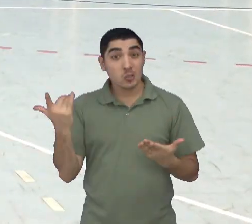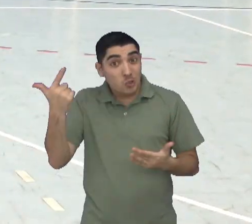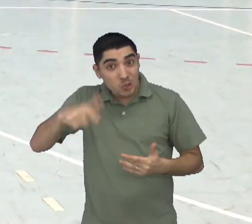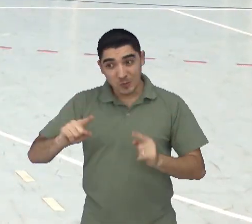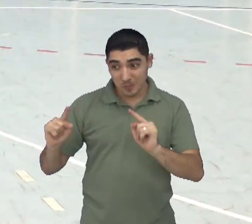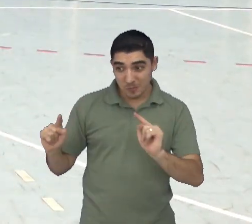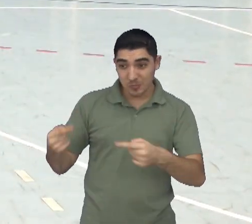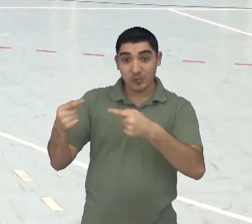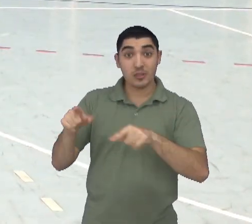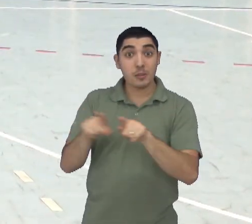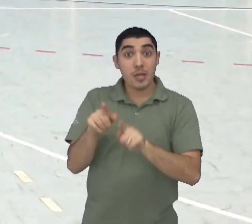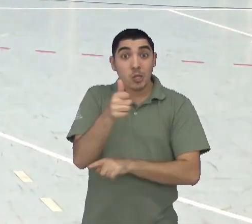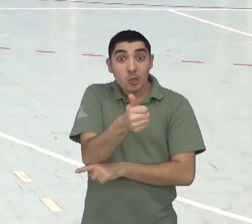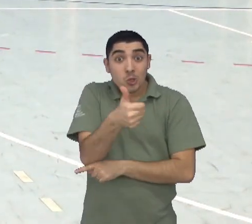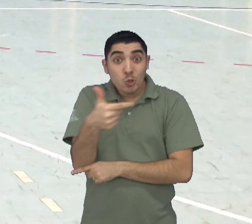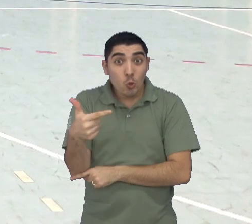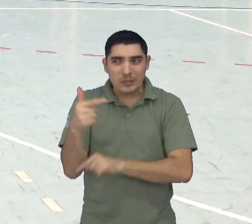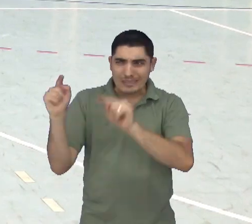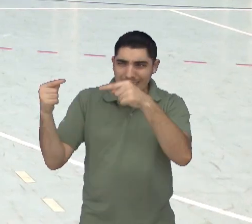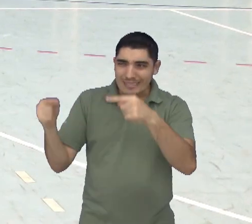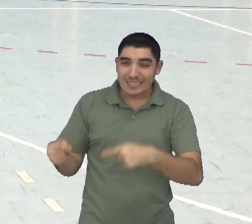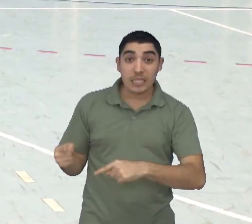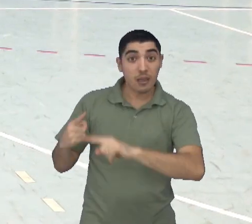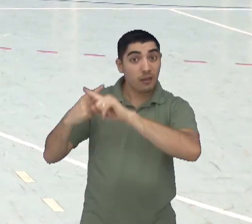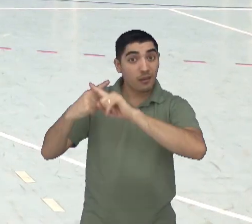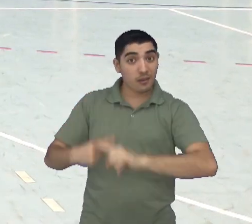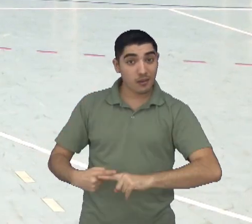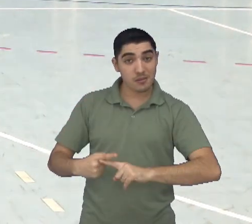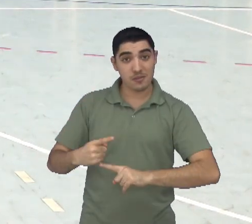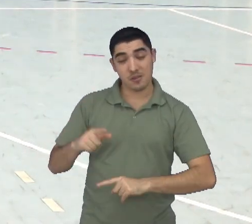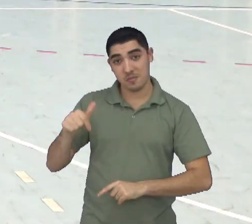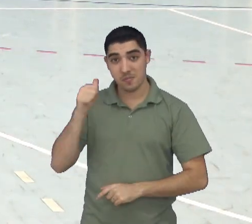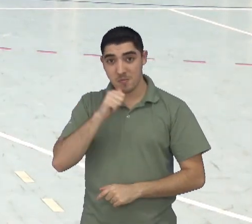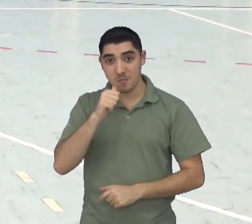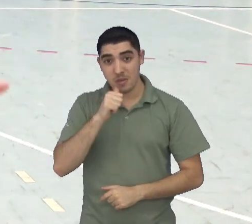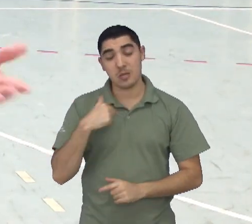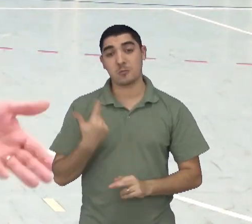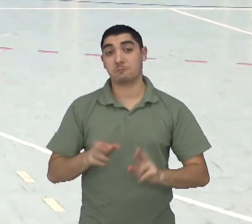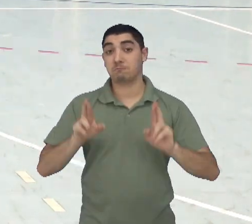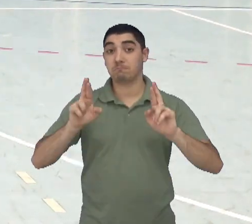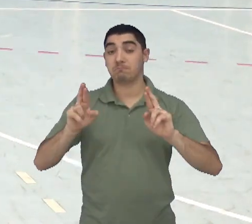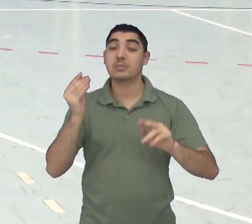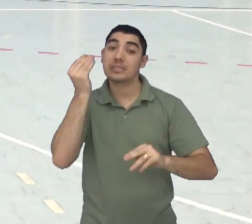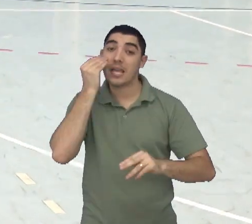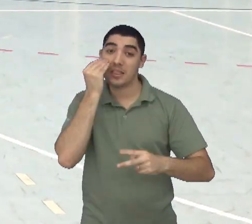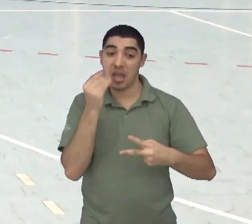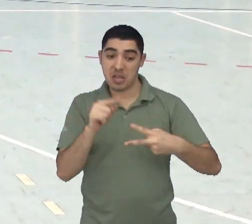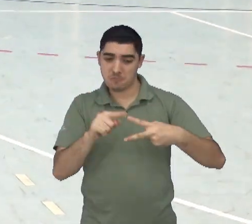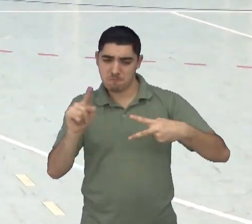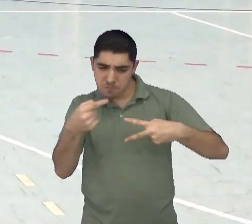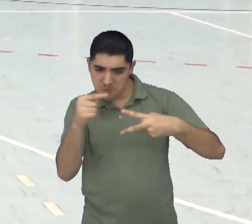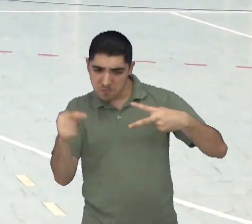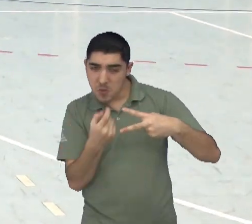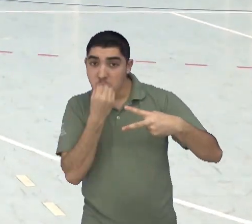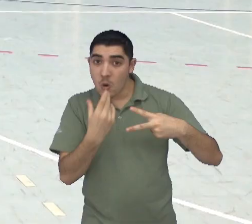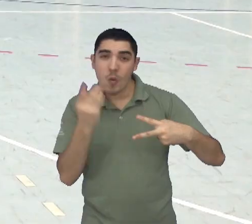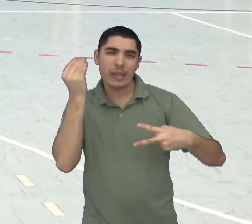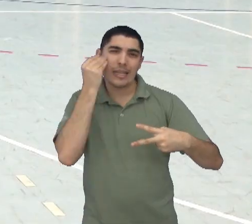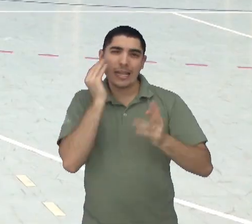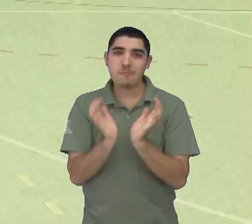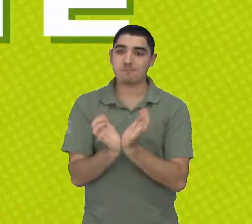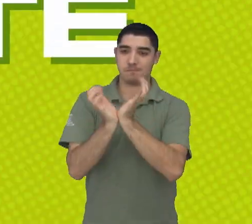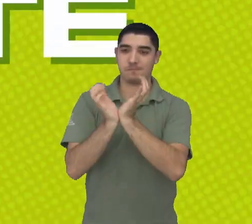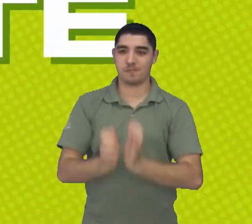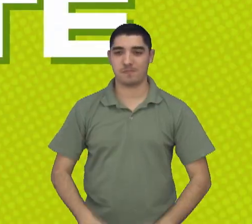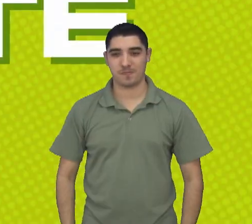e a 10ª consecutiva do São José Futsal Feminino. E a gente espera aí que a gente faça 2 grandes jogos para a gente encerrar muito bem a